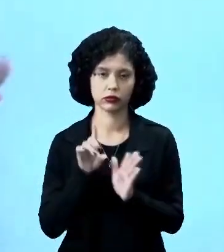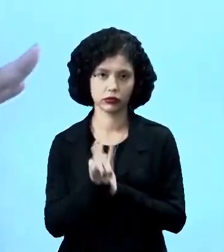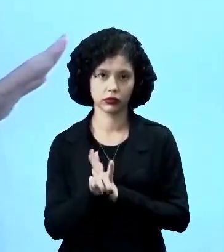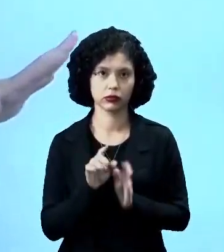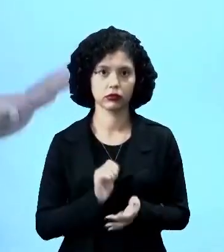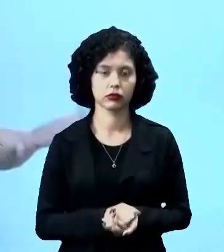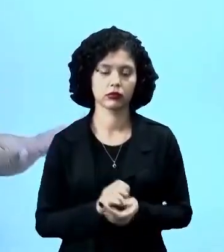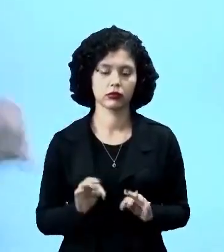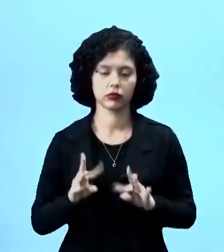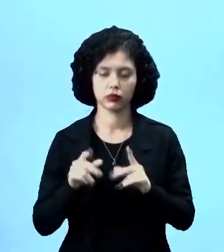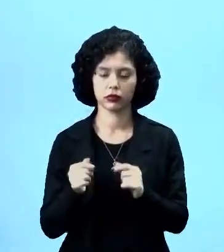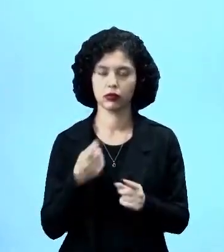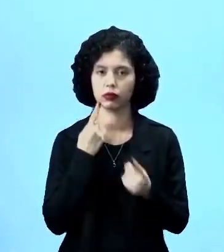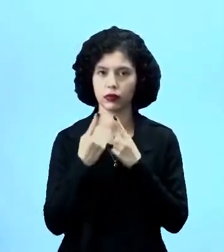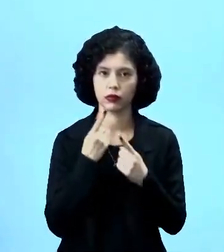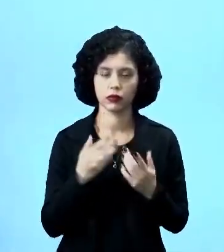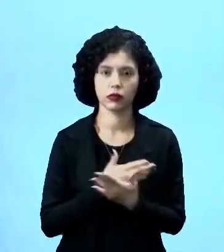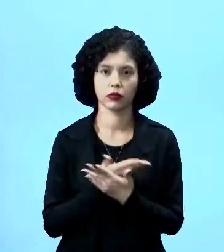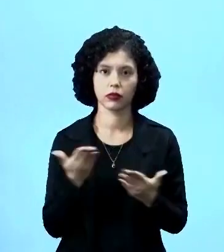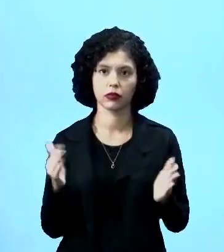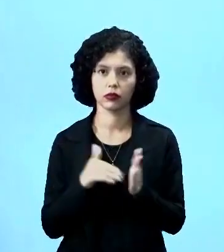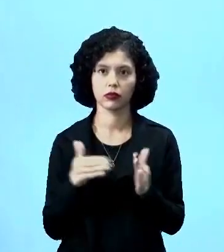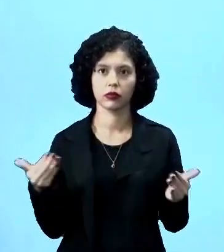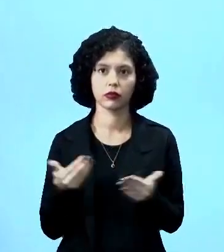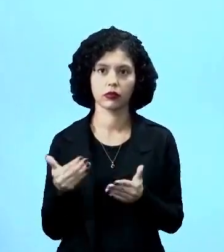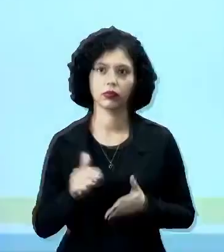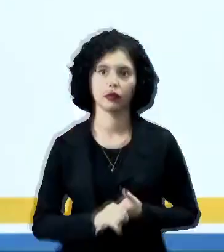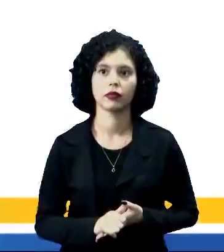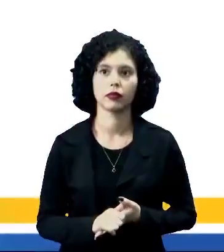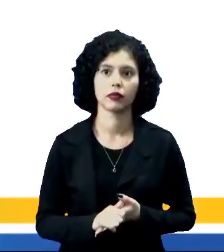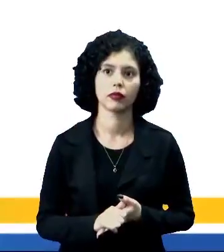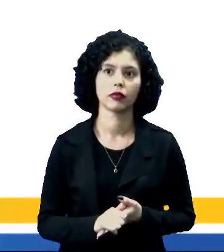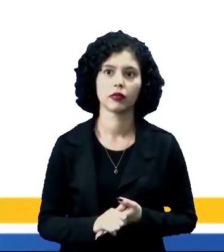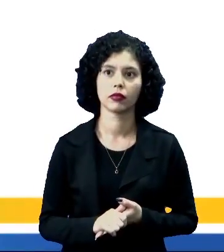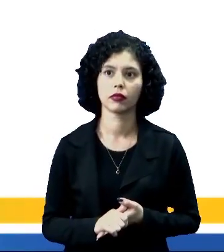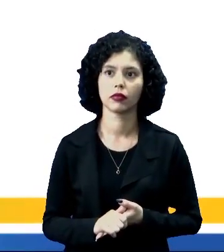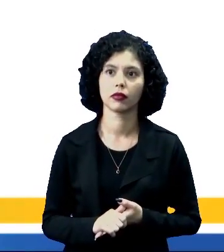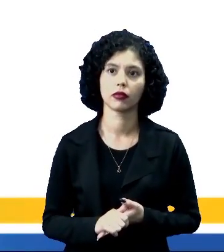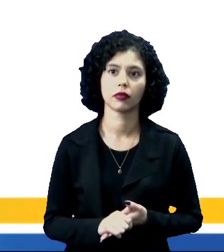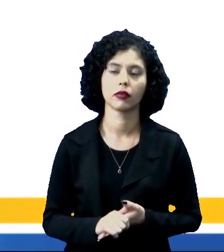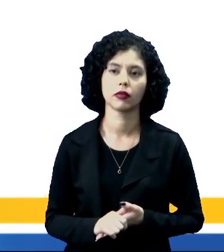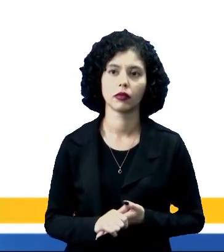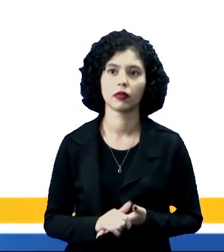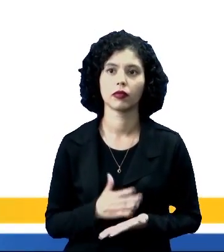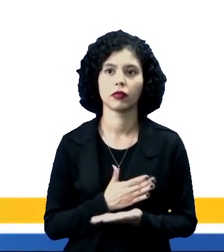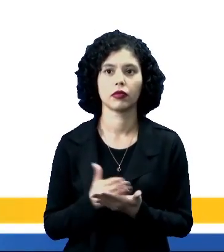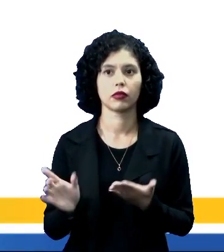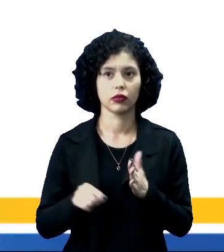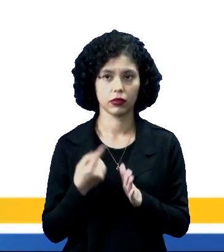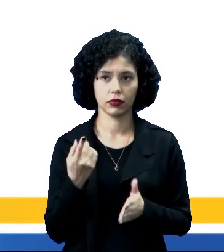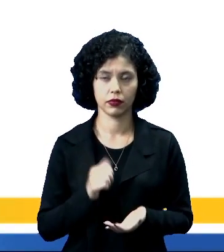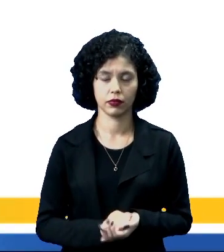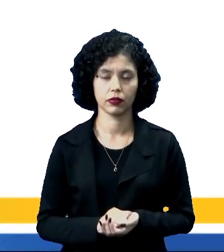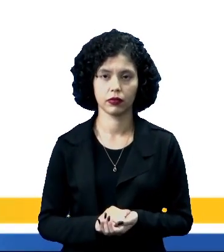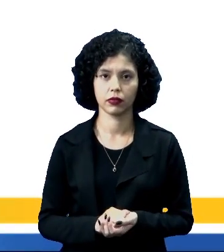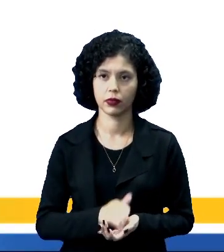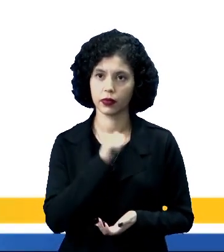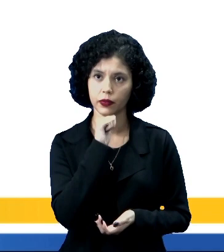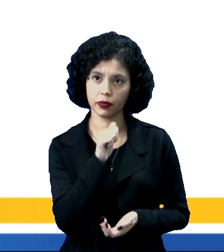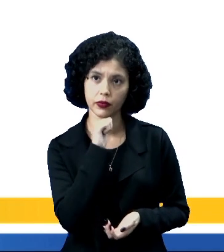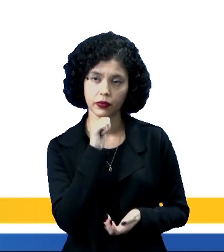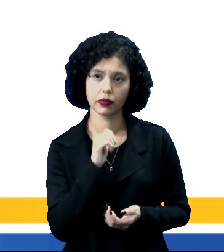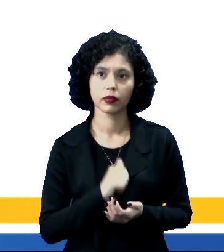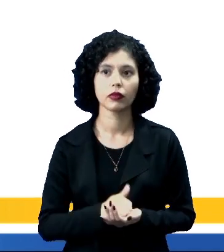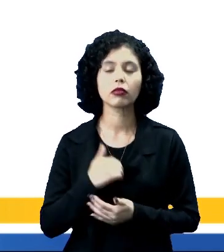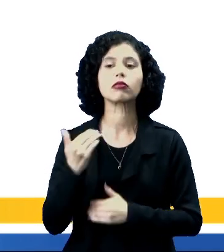a respeito de tudo isso que eu conversei com vocês até agora vamos lá então para começar a nossa primeira questão traz o seguinte